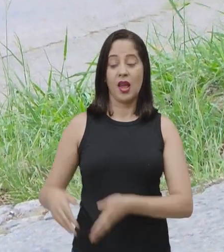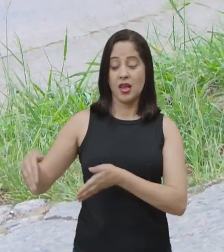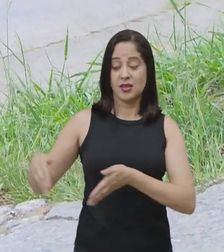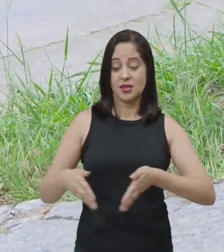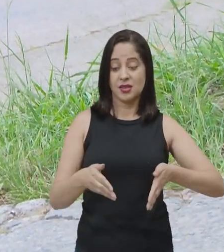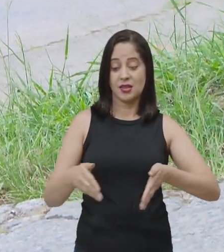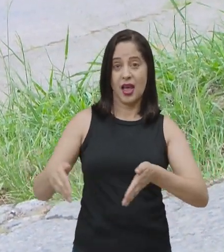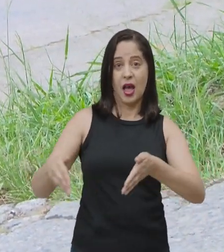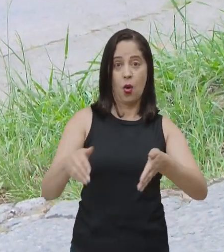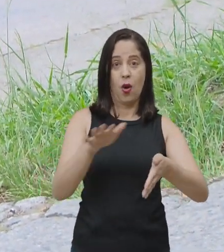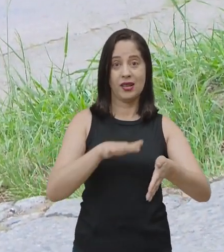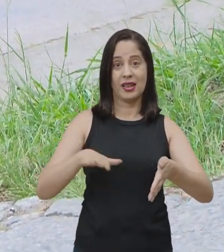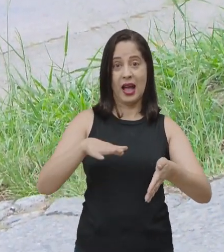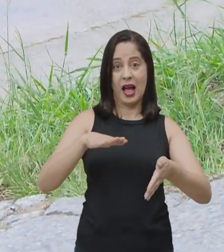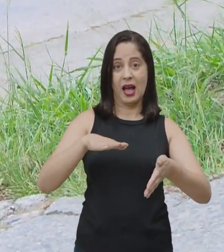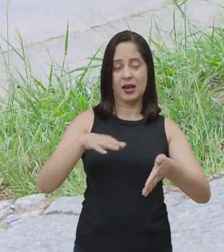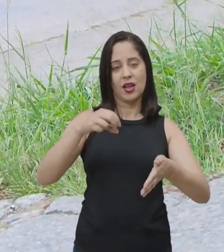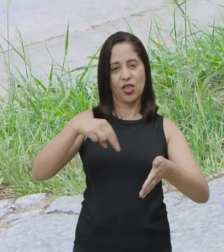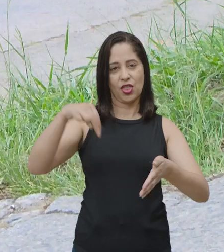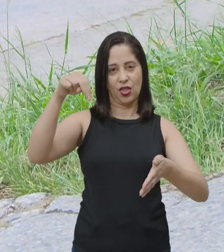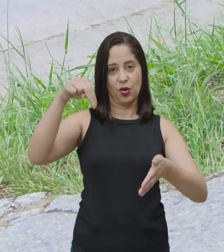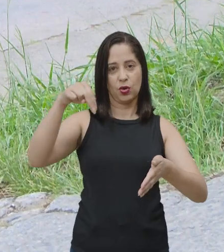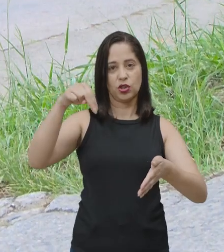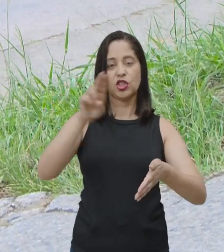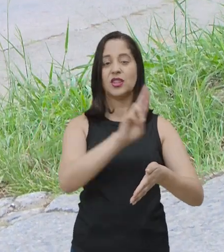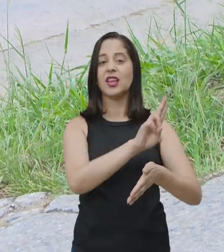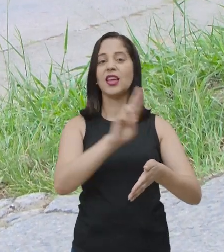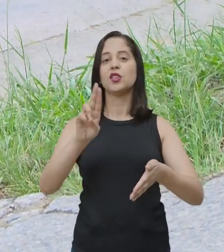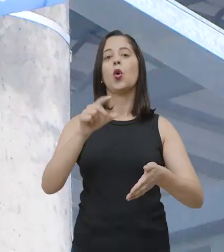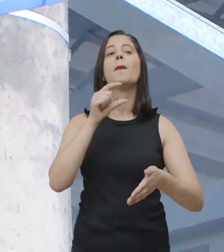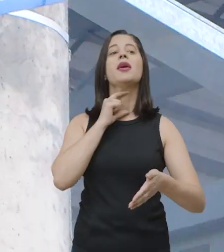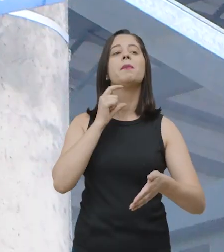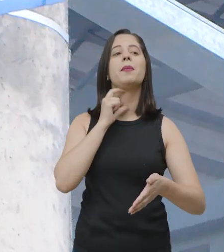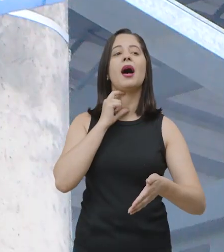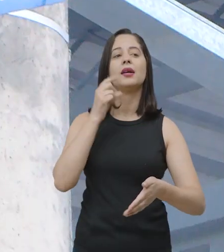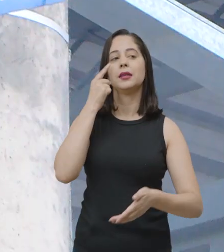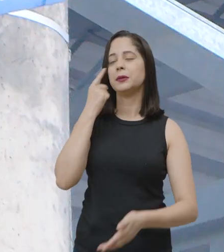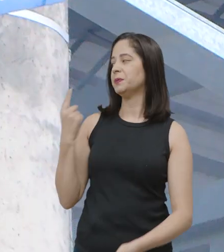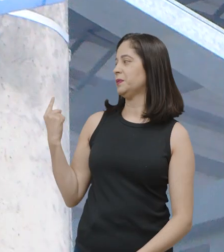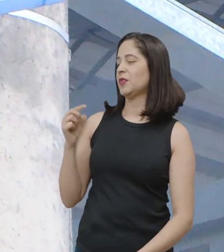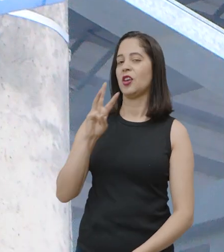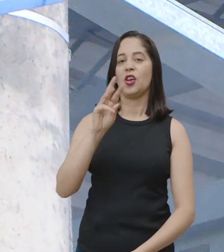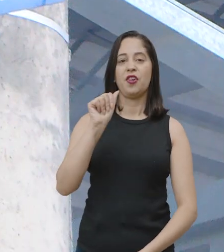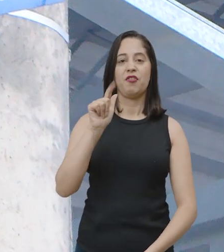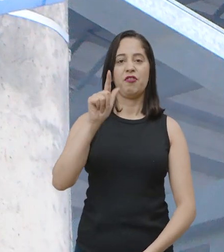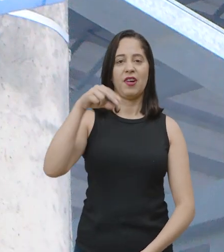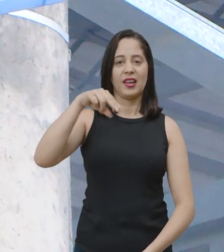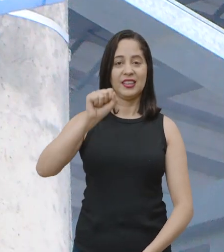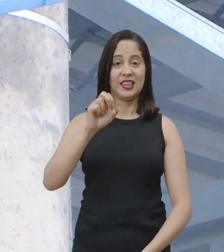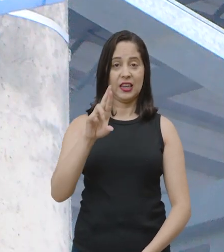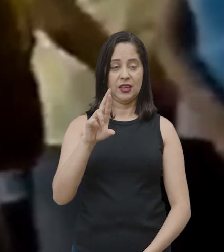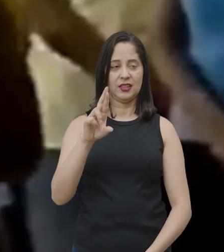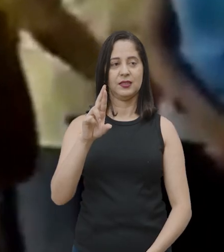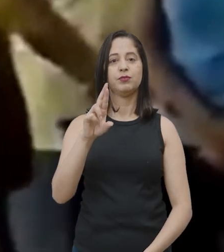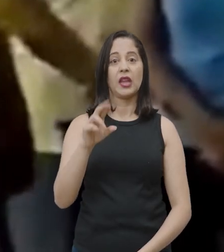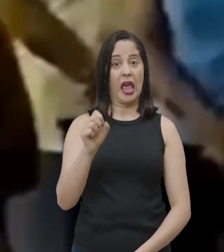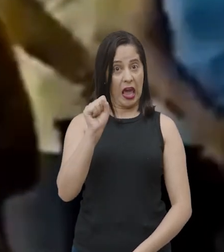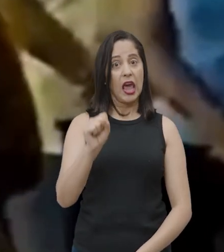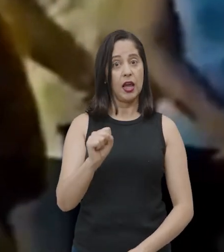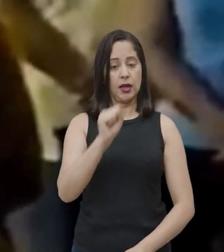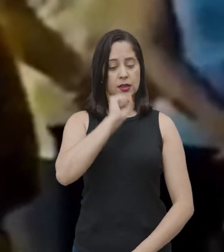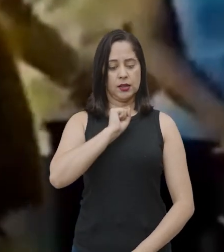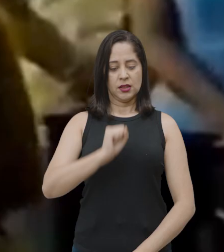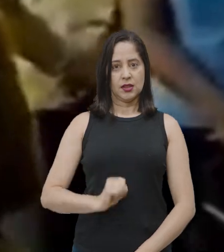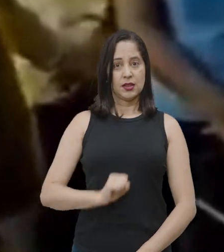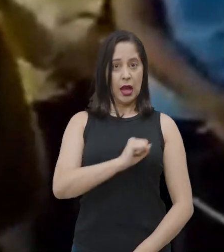Essa rua extensa na zona norte de São José leva o nome de Padre Wagner Rodolfo da Silva,